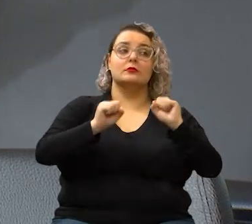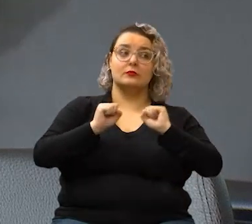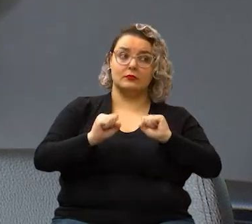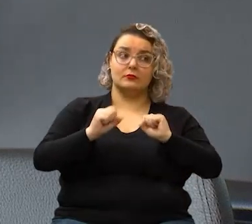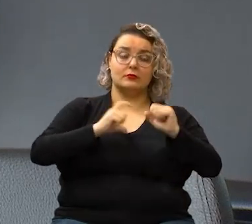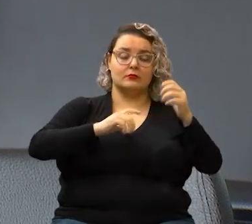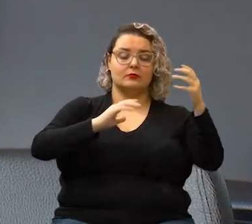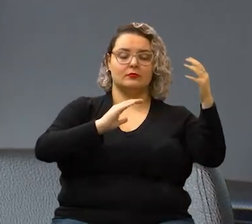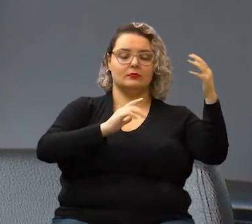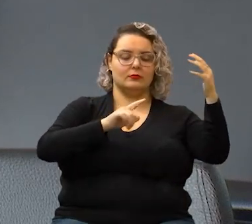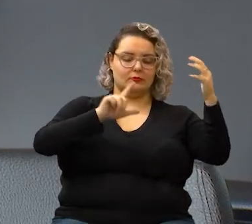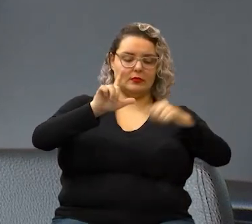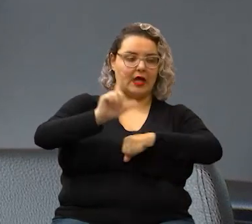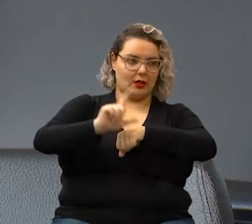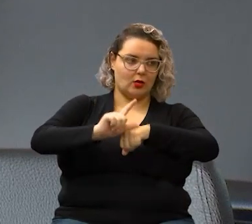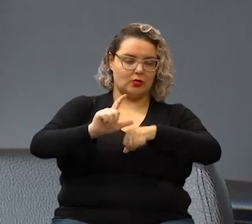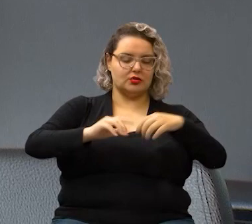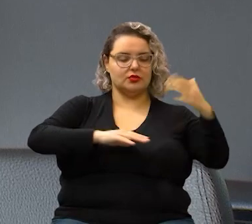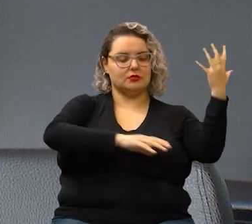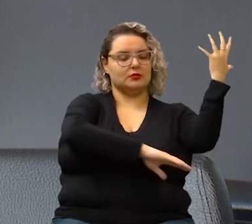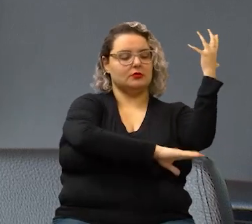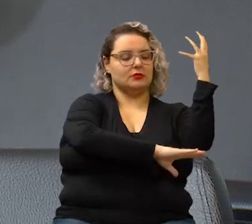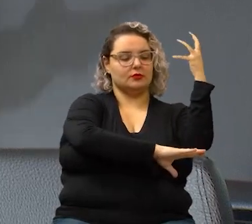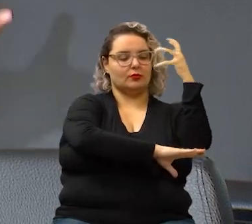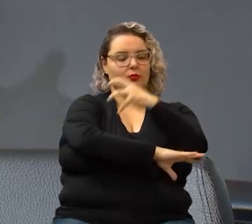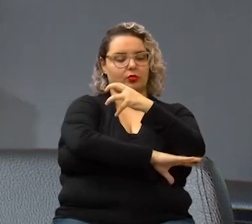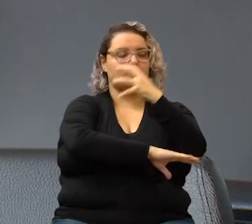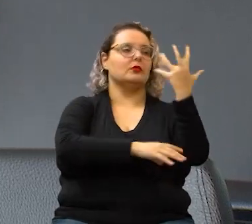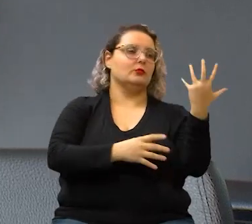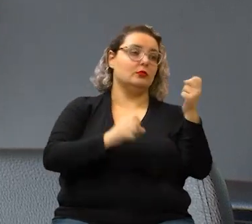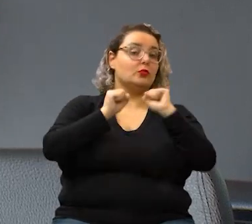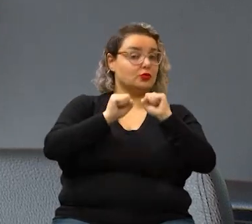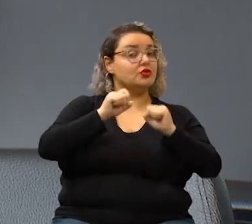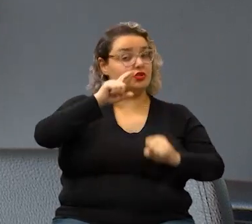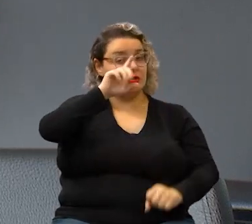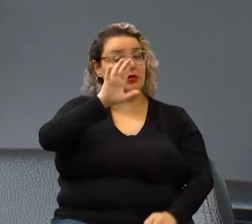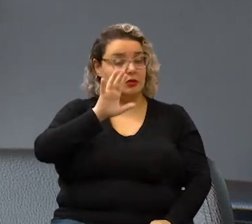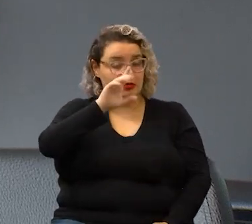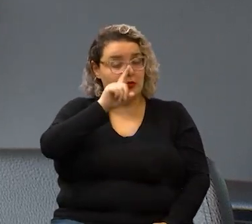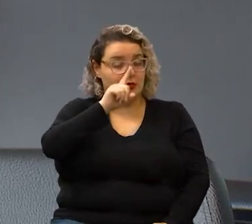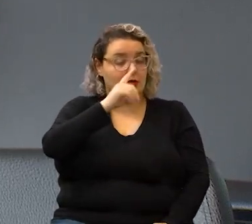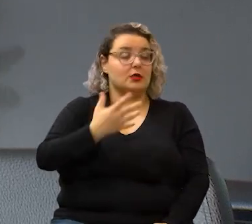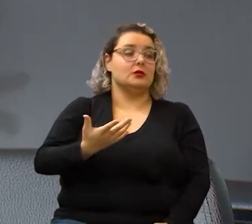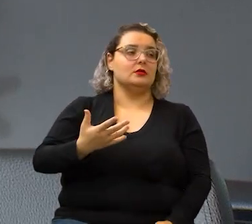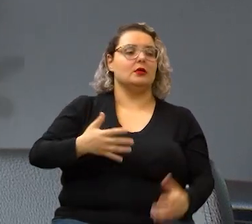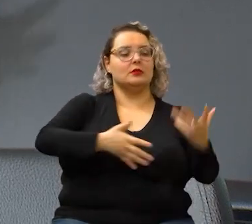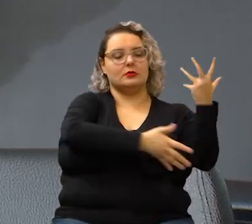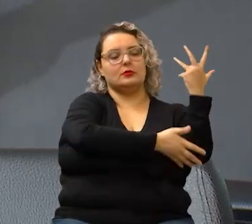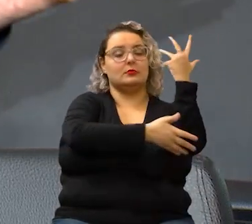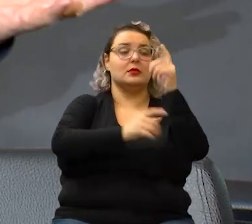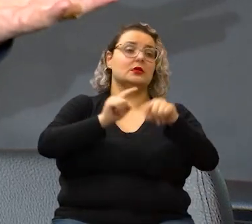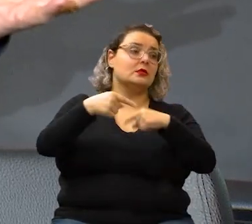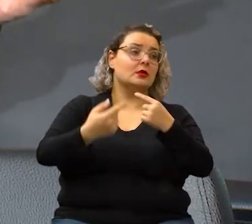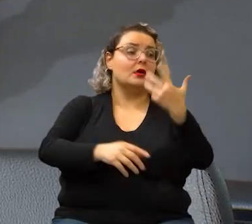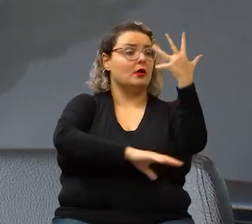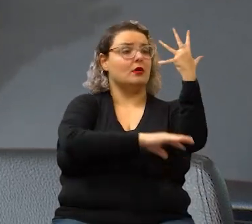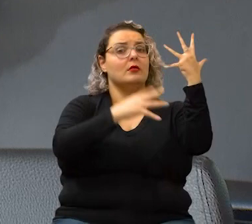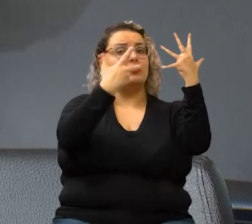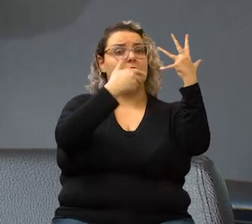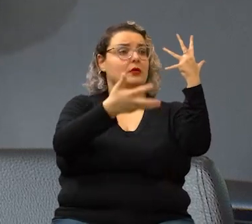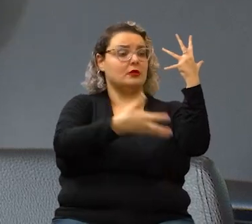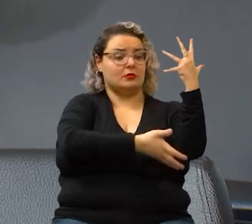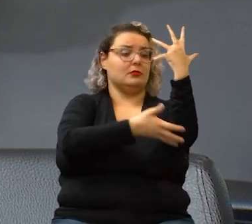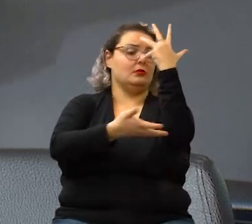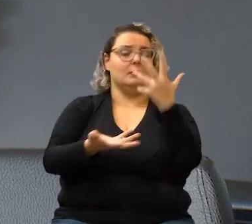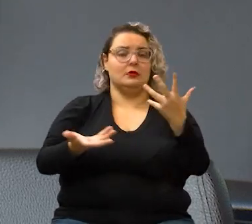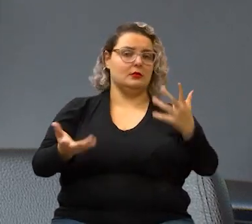corria risco de cair na lanchonete. Então, essa eles retiraram para mim. Agora, quanto às outras, tem pessoas que a árvore